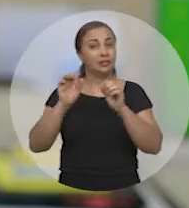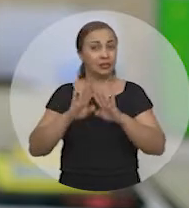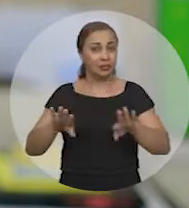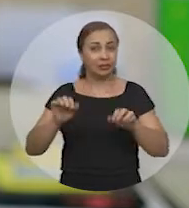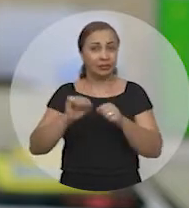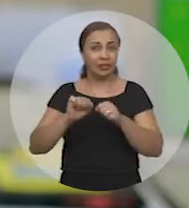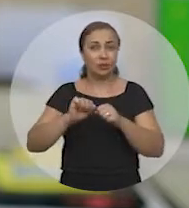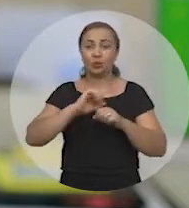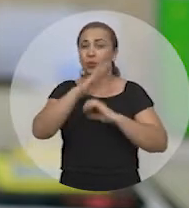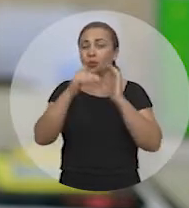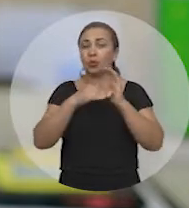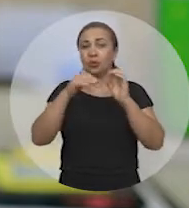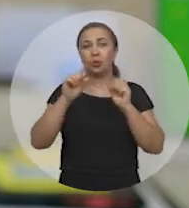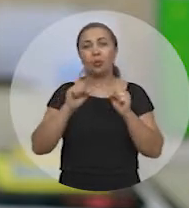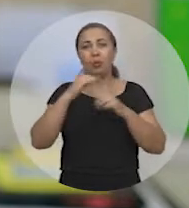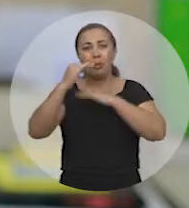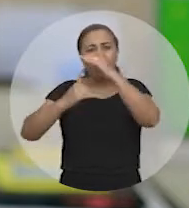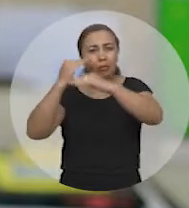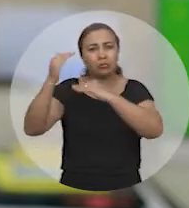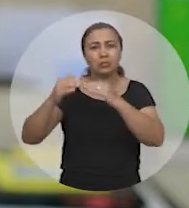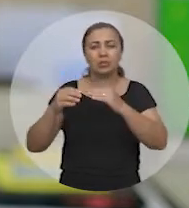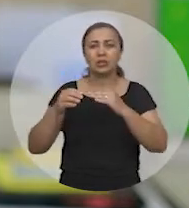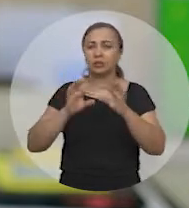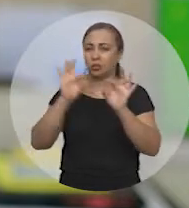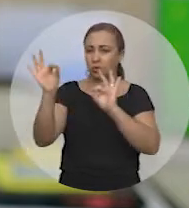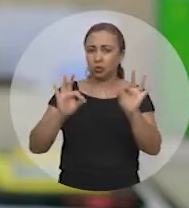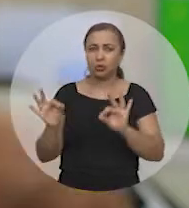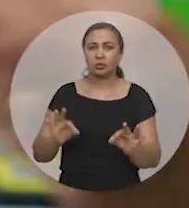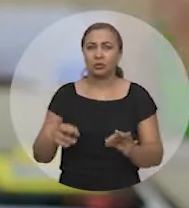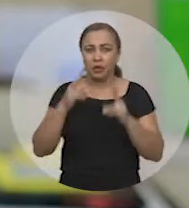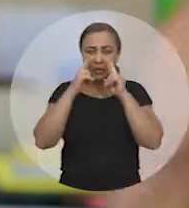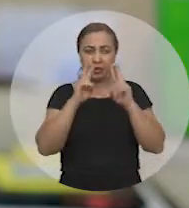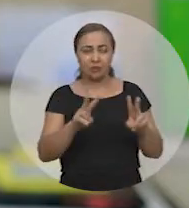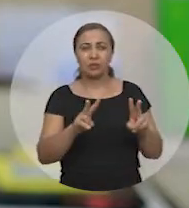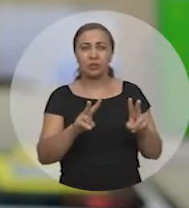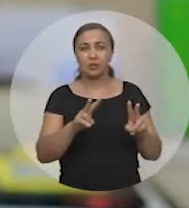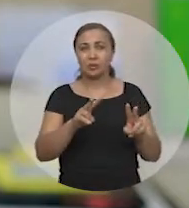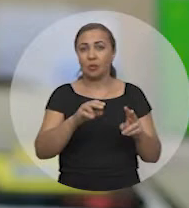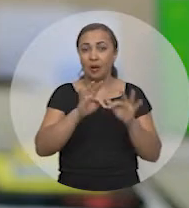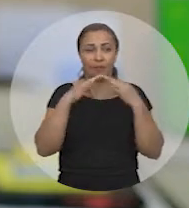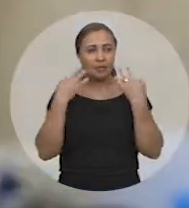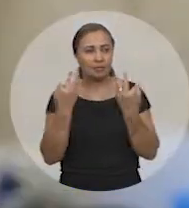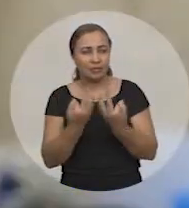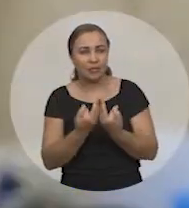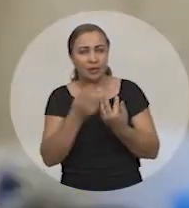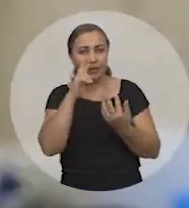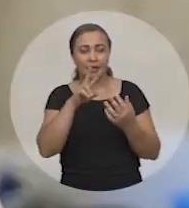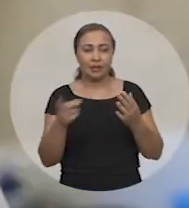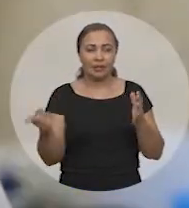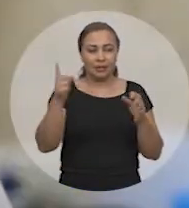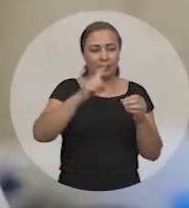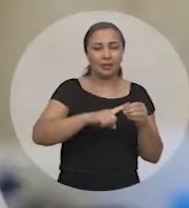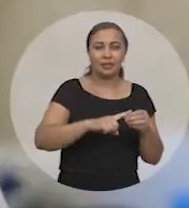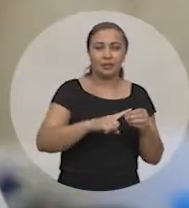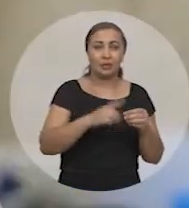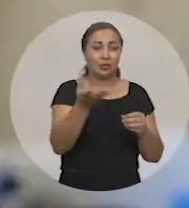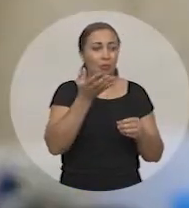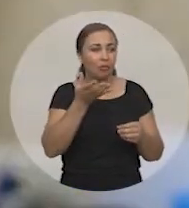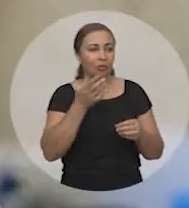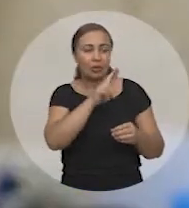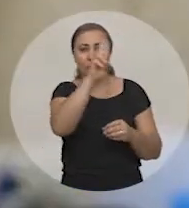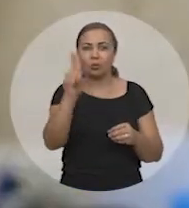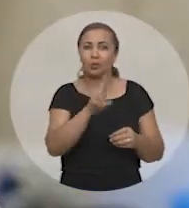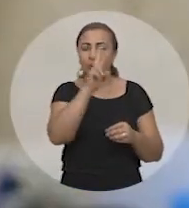o processo regulatório fosse vistos por todos os os dentes né do processo trazendo uma